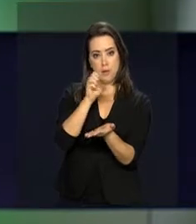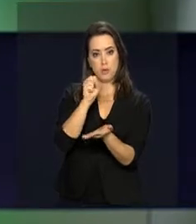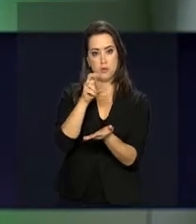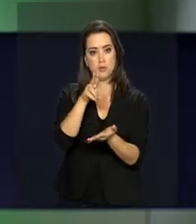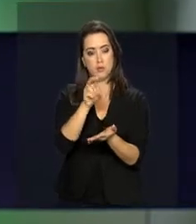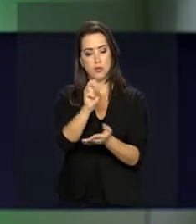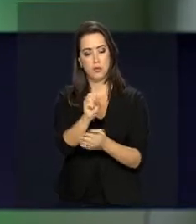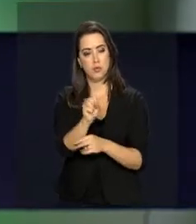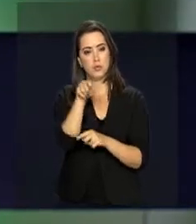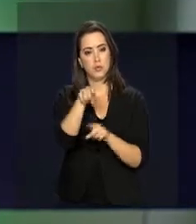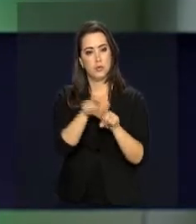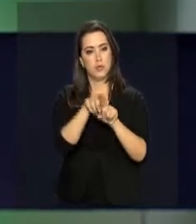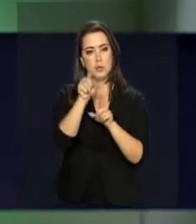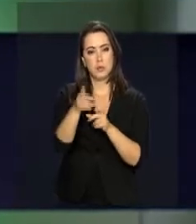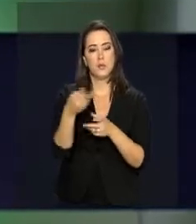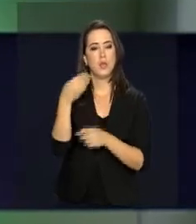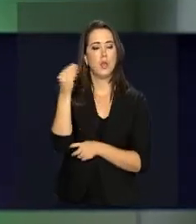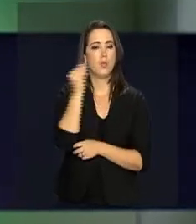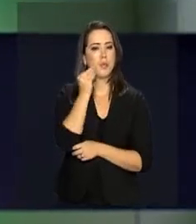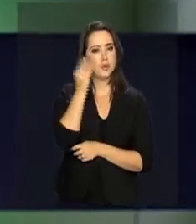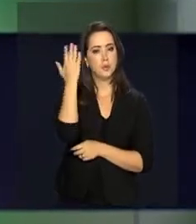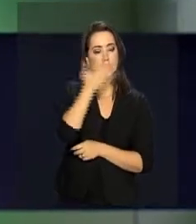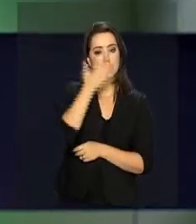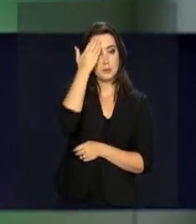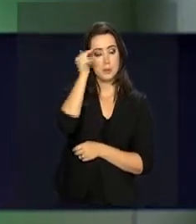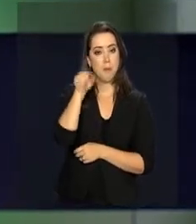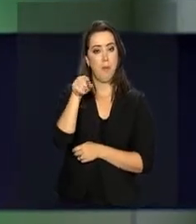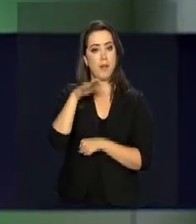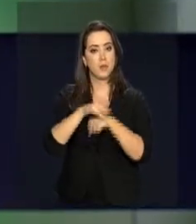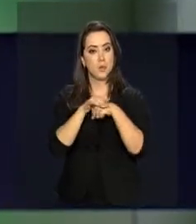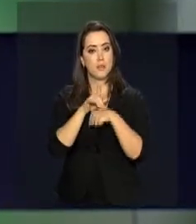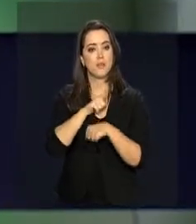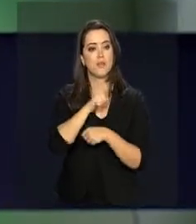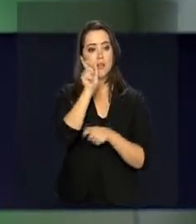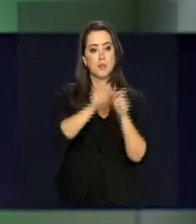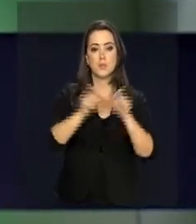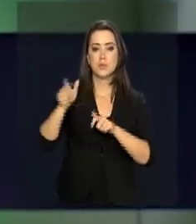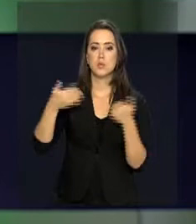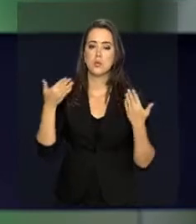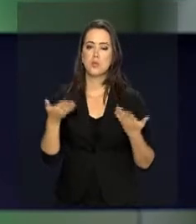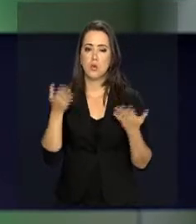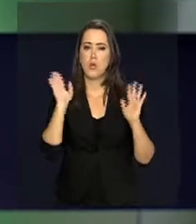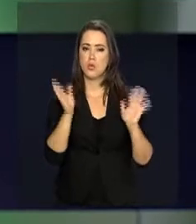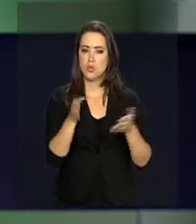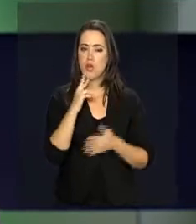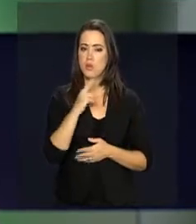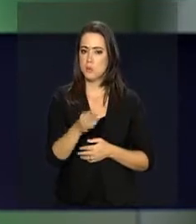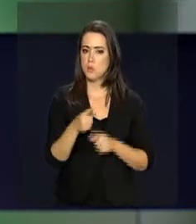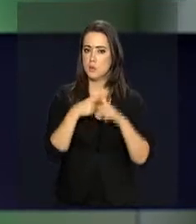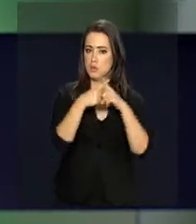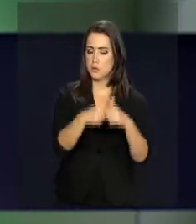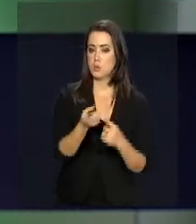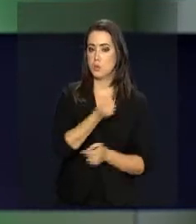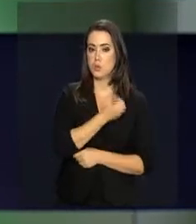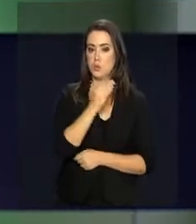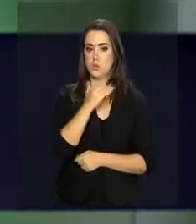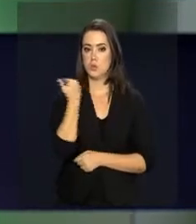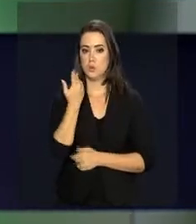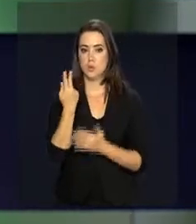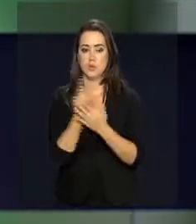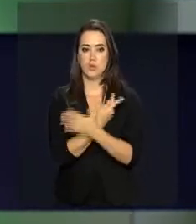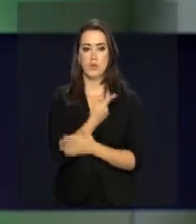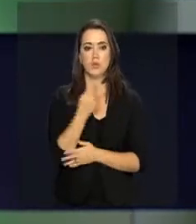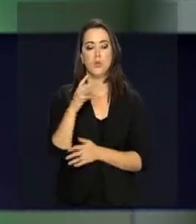diagnosticar o maior número possível de pessoas e começar o tratamento imediatamente tem dado resultado o número de óbitos decorrentes